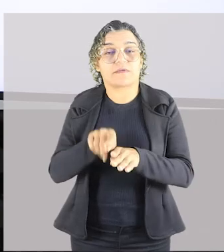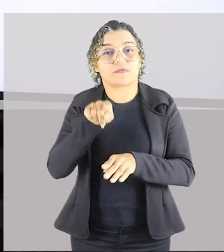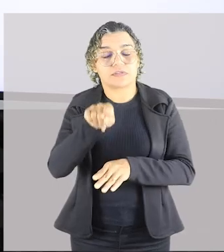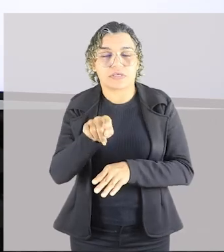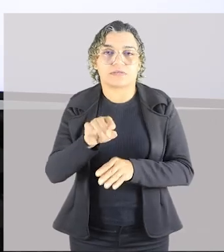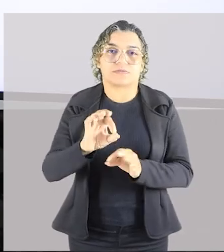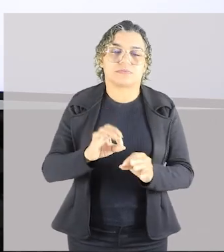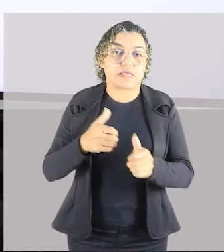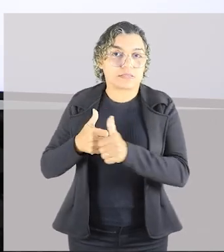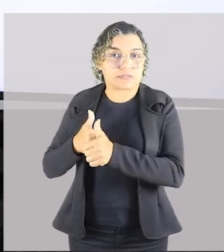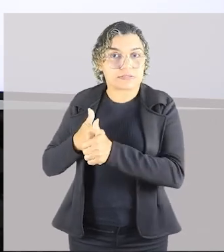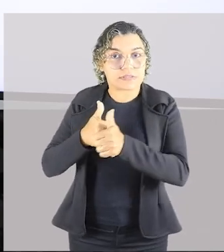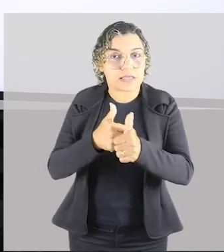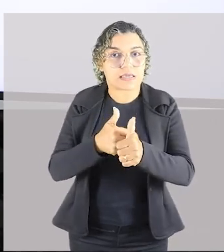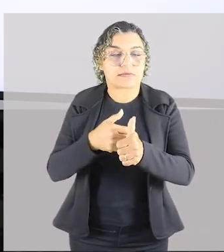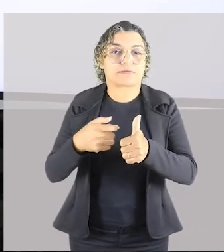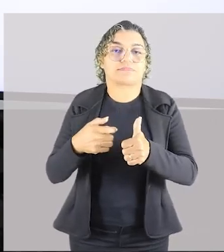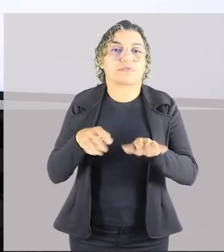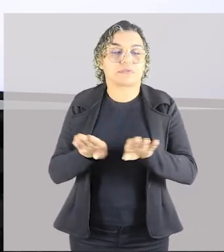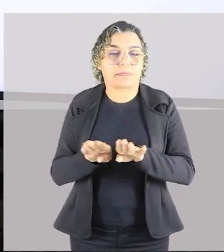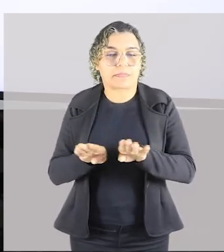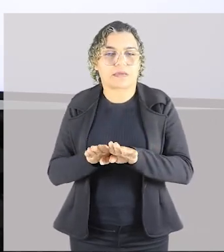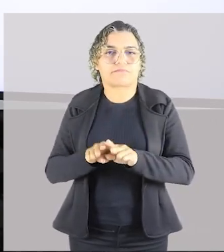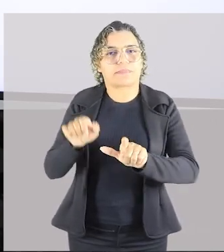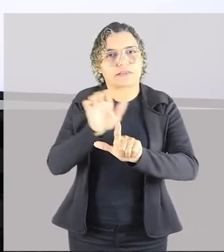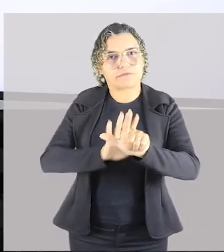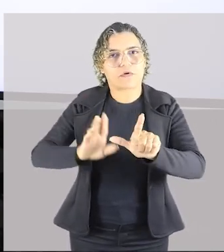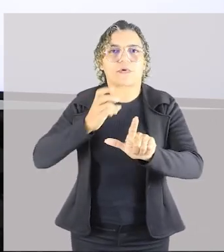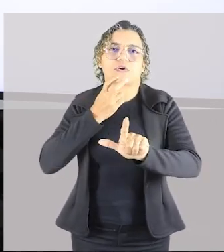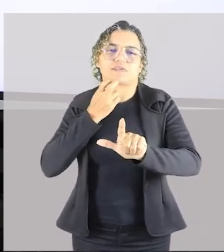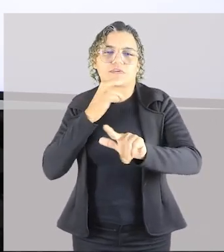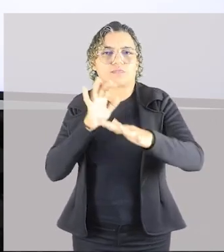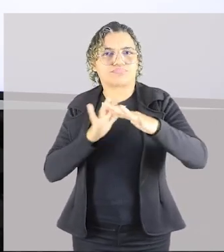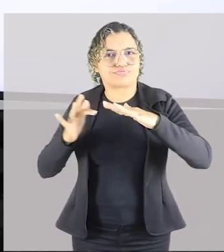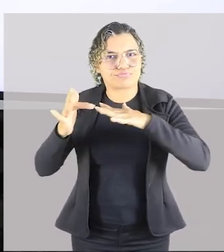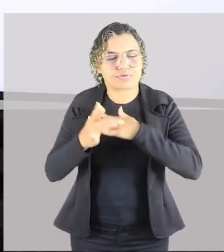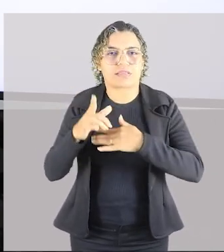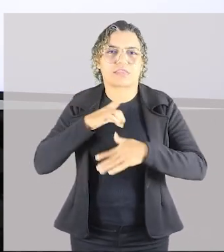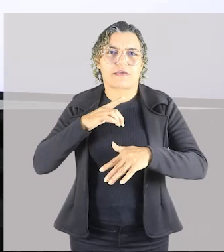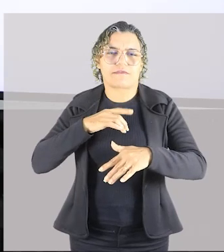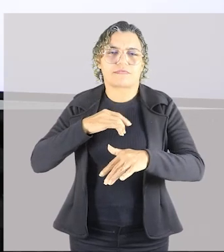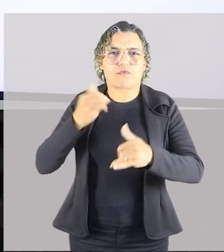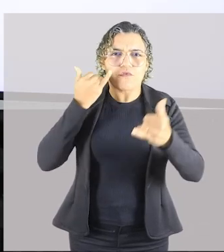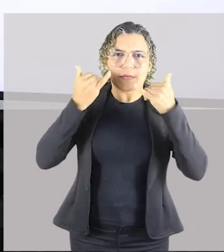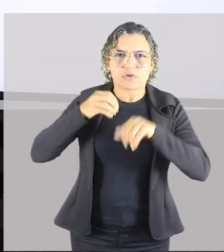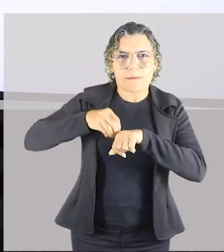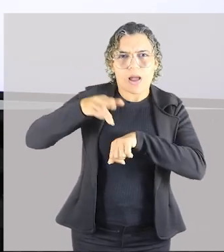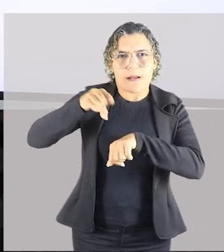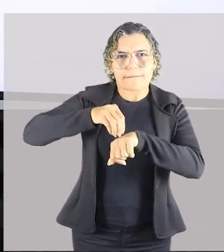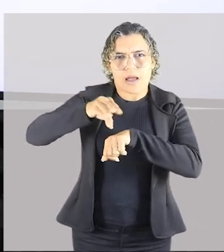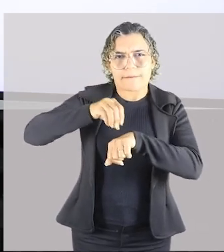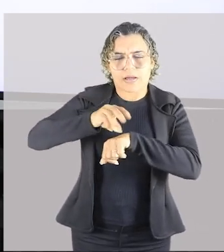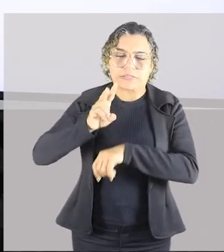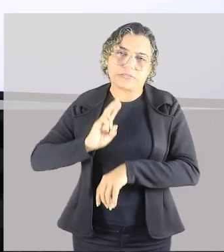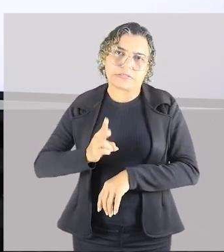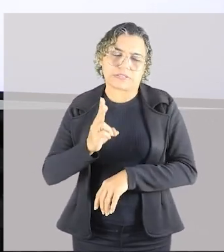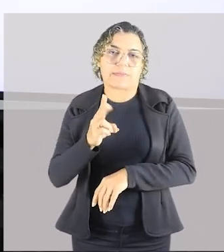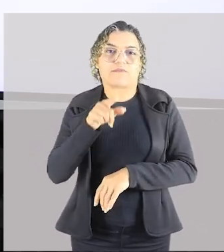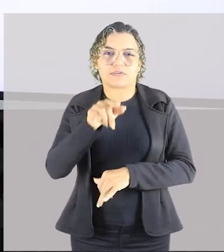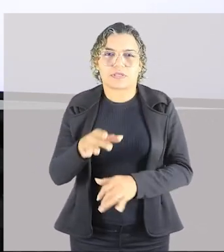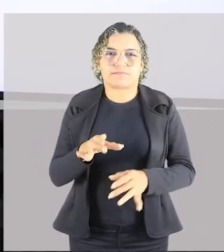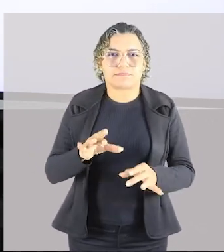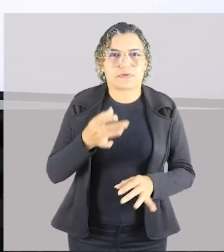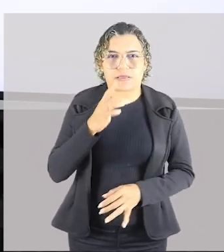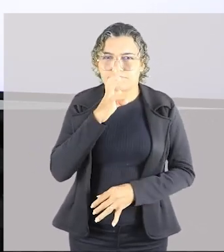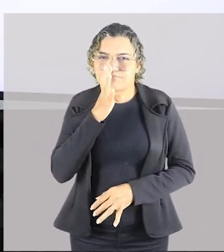certo? Segue as nossas redes sociais, plataforma Gonçalves Dias, a gente passando muita informação, tá certo? Para tu estar sempre